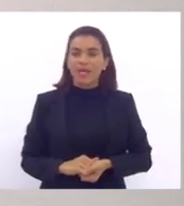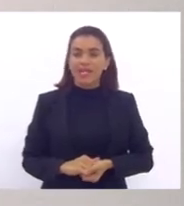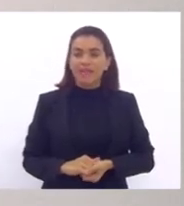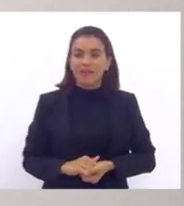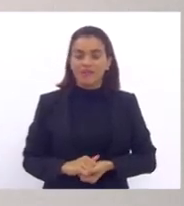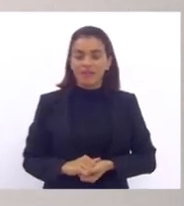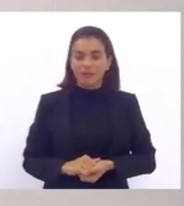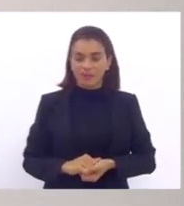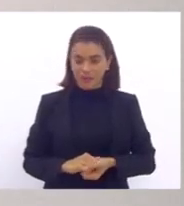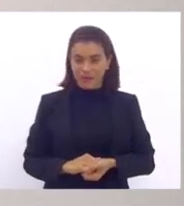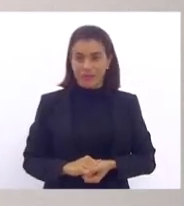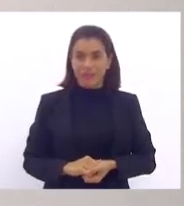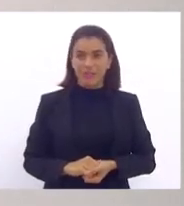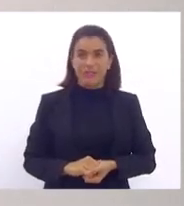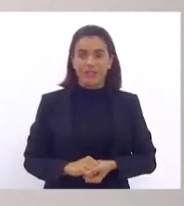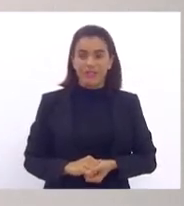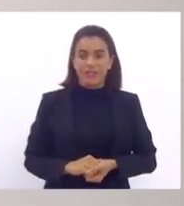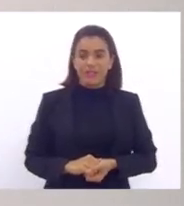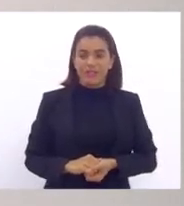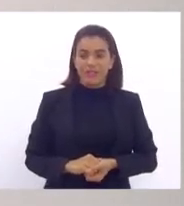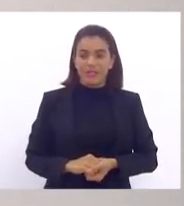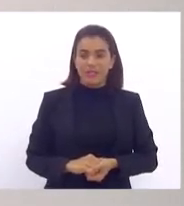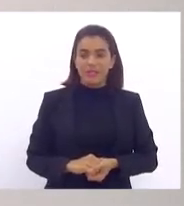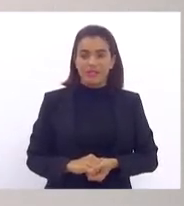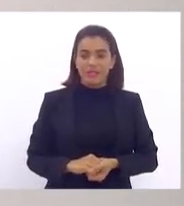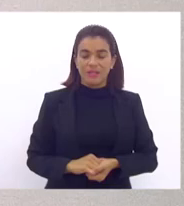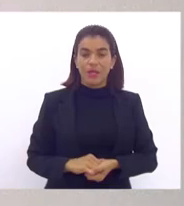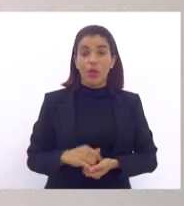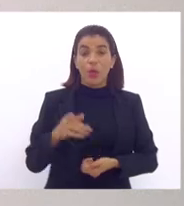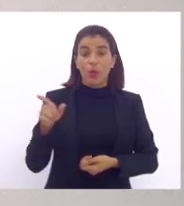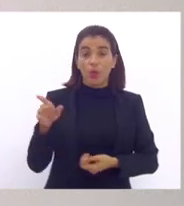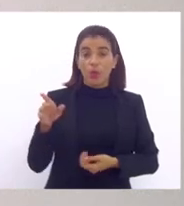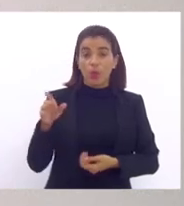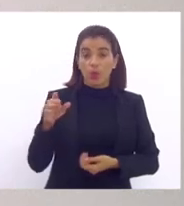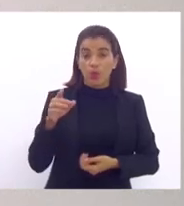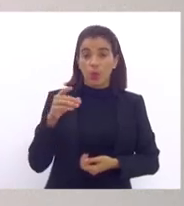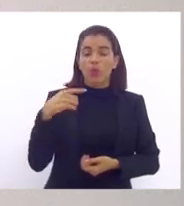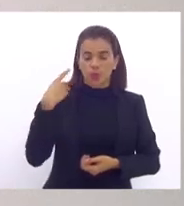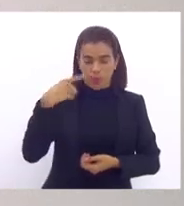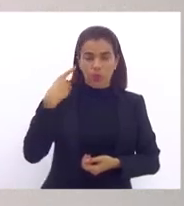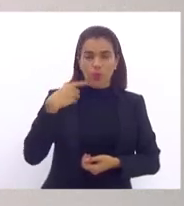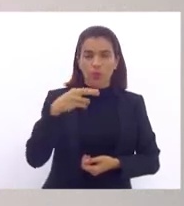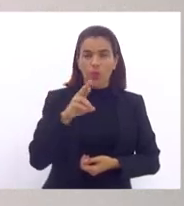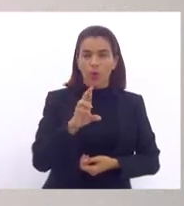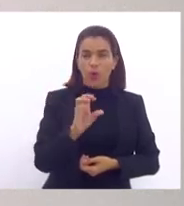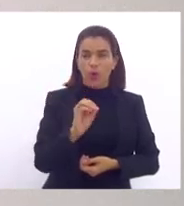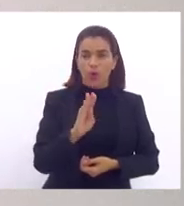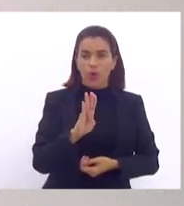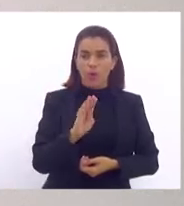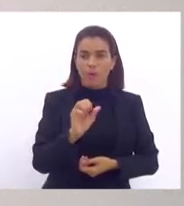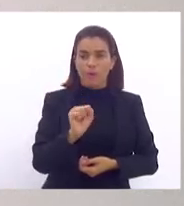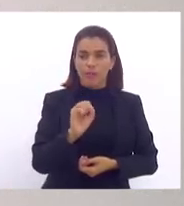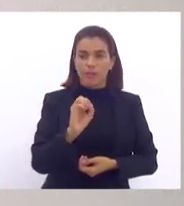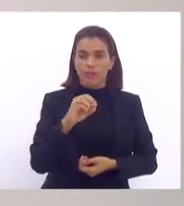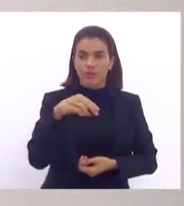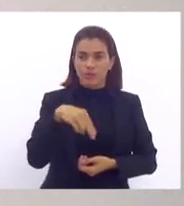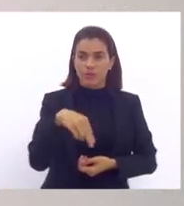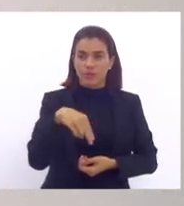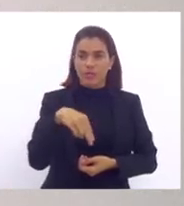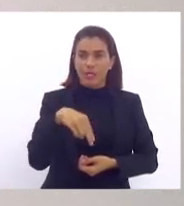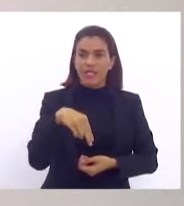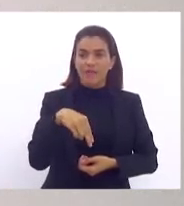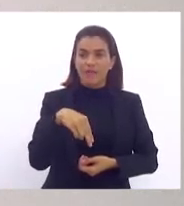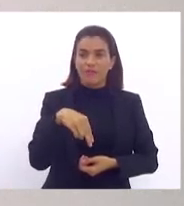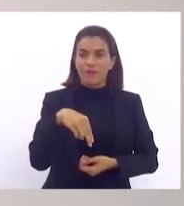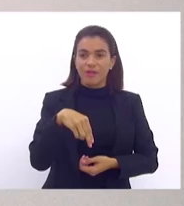então com essas considerações o Dr Robson me eh deixou bem claro